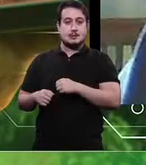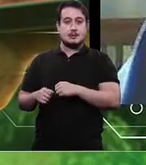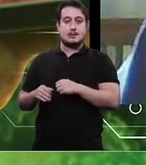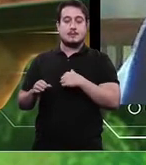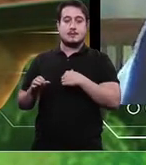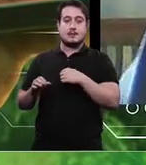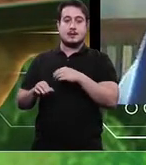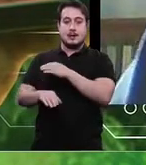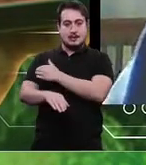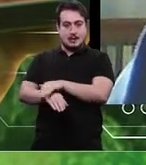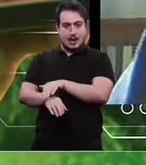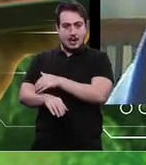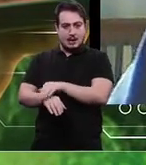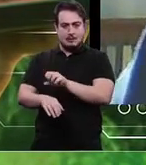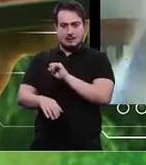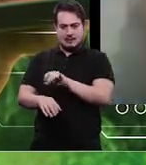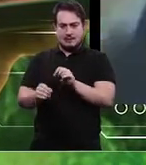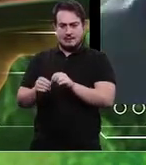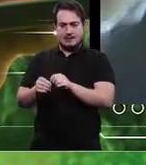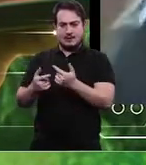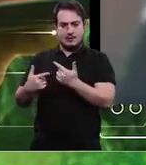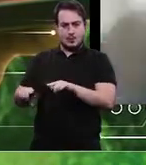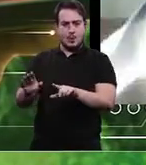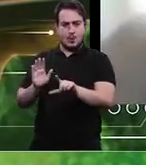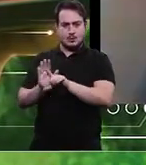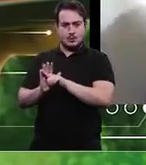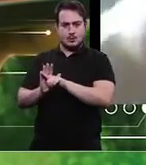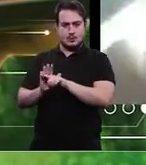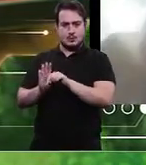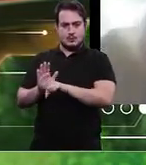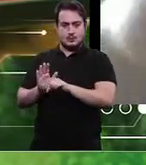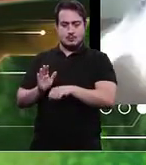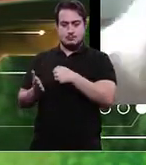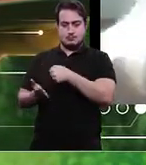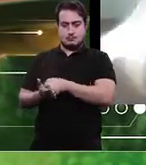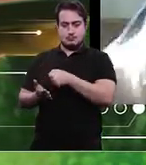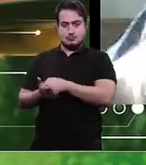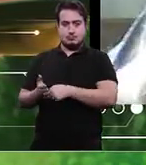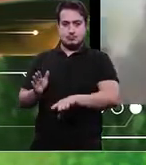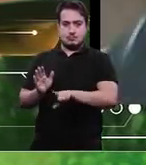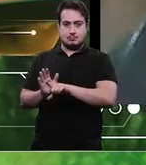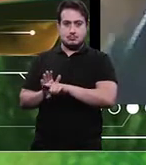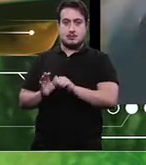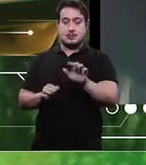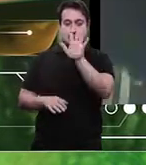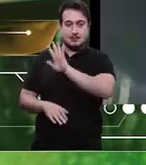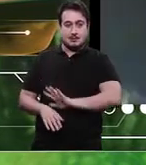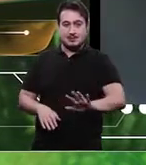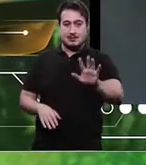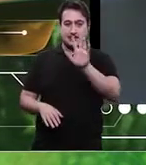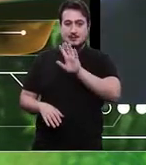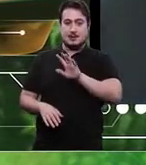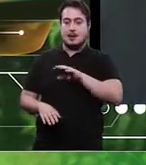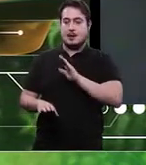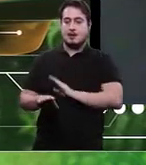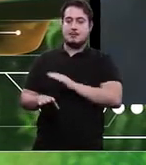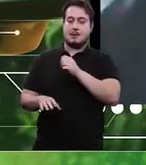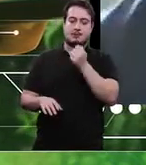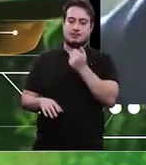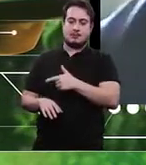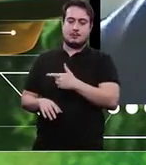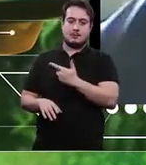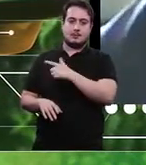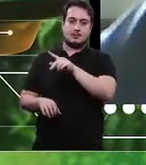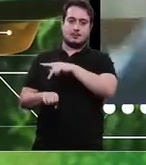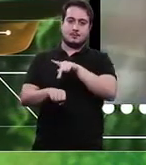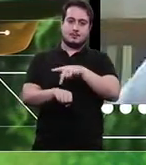ele faz alguma coisa contra a lei, que só o cumprimento da lei nacional é muito mais do que qualquer